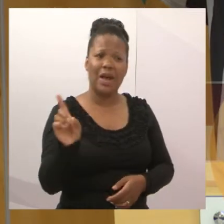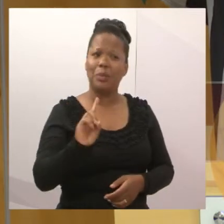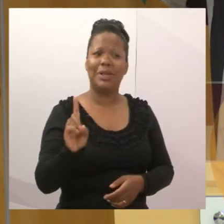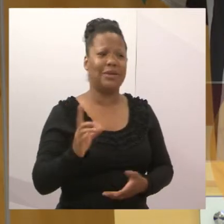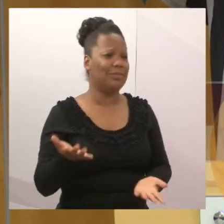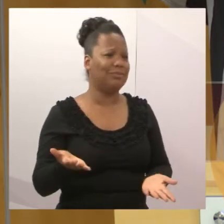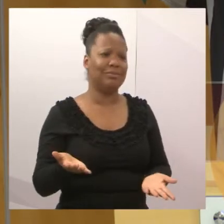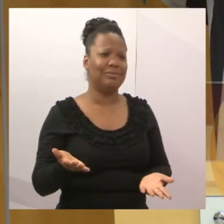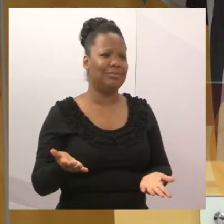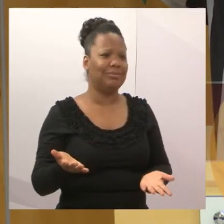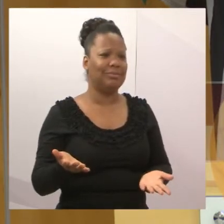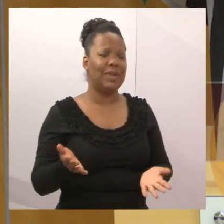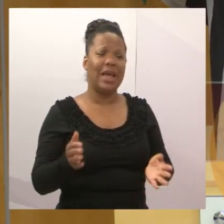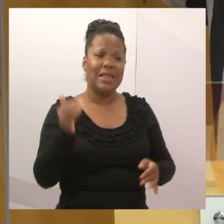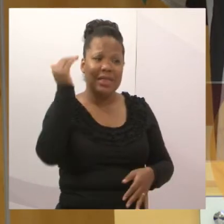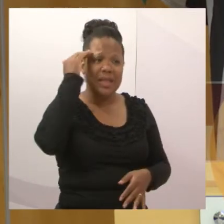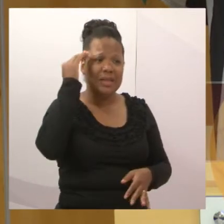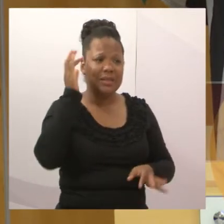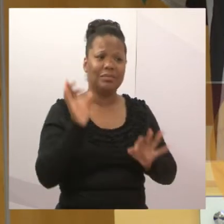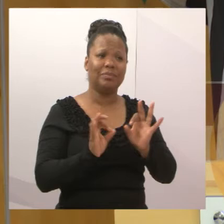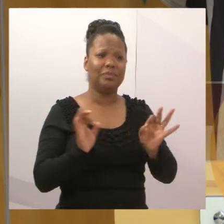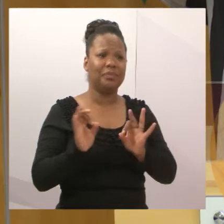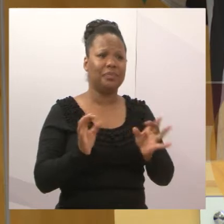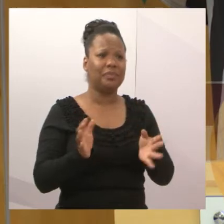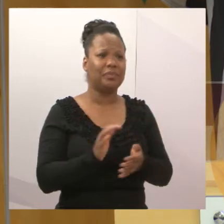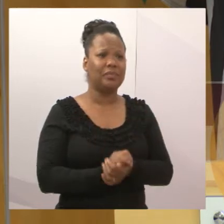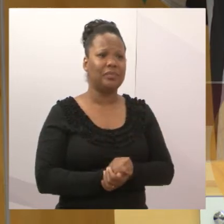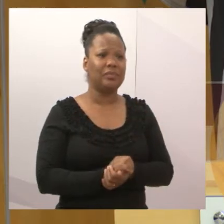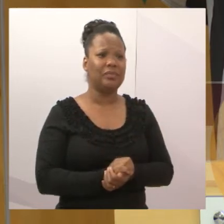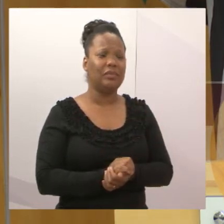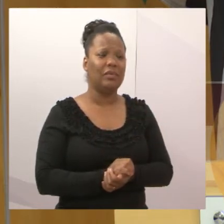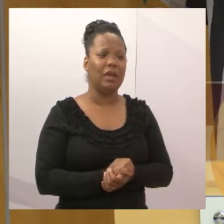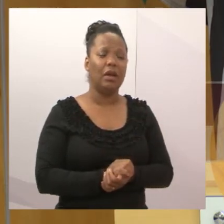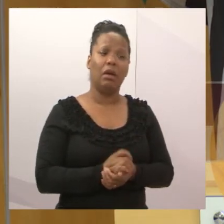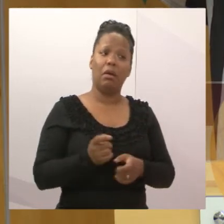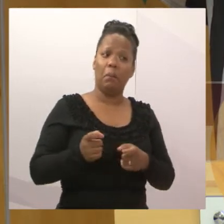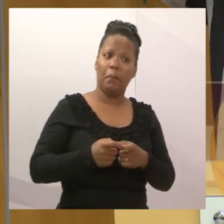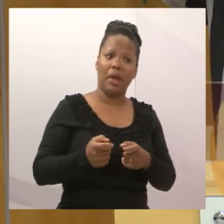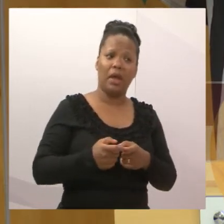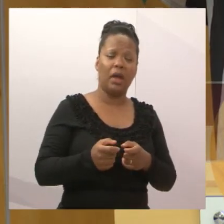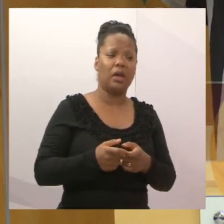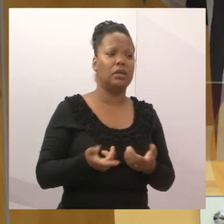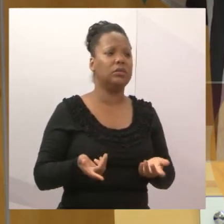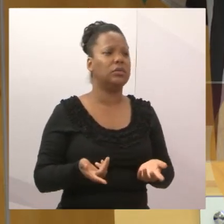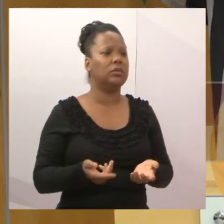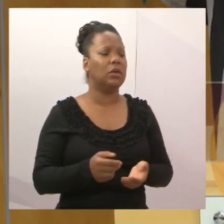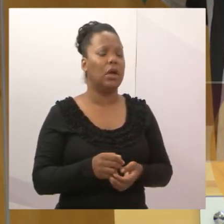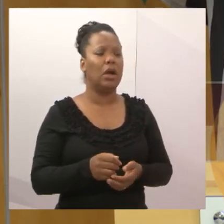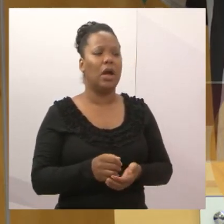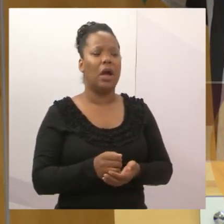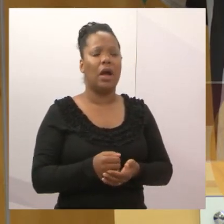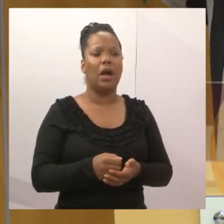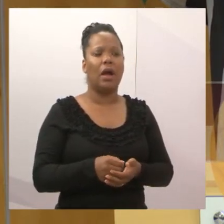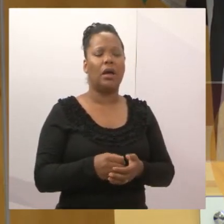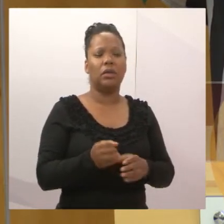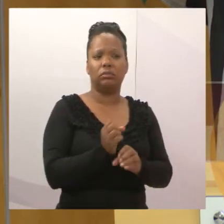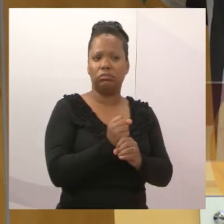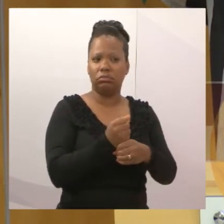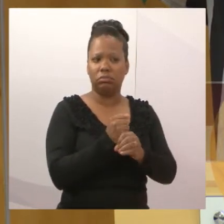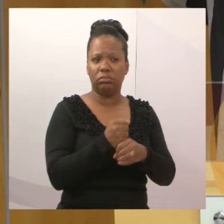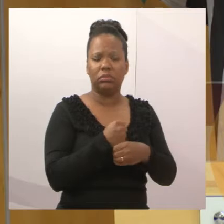passado e estão tentando ajeitar. A medicina cada dia evolui, são remédios novos, o custo aumenta. Essa conta